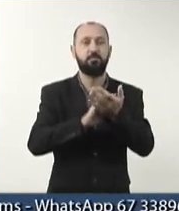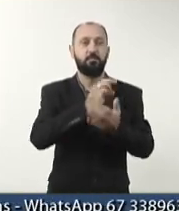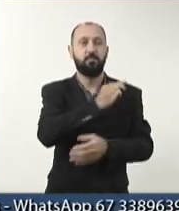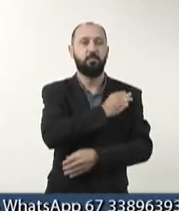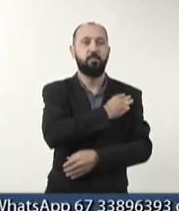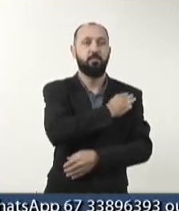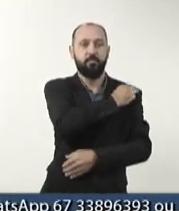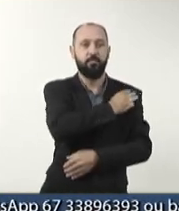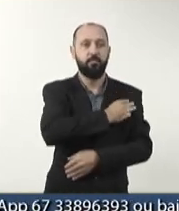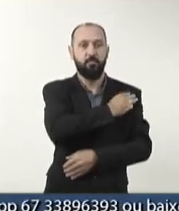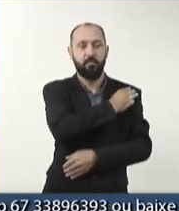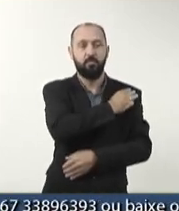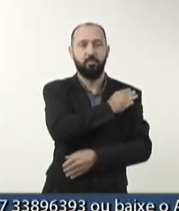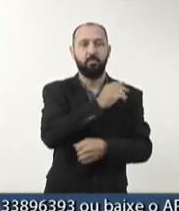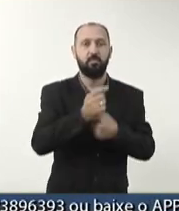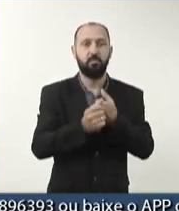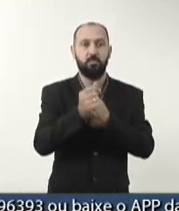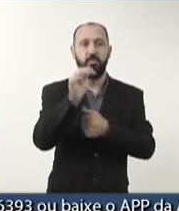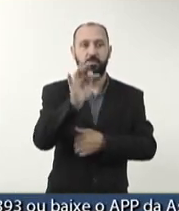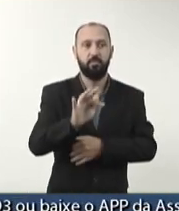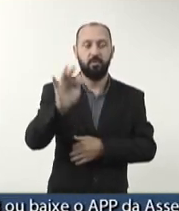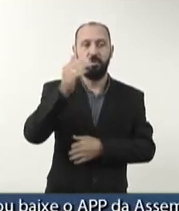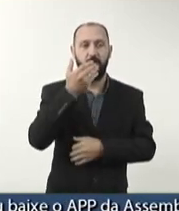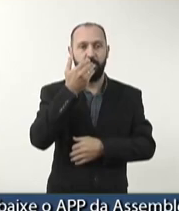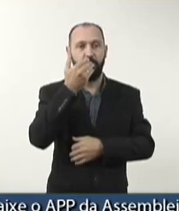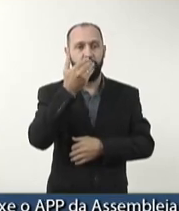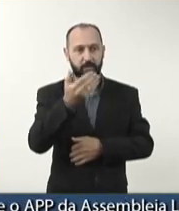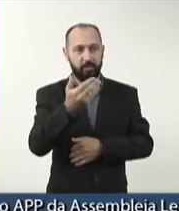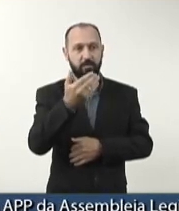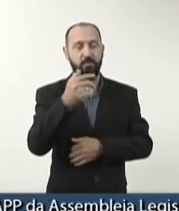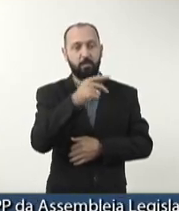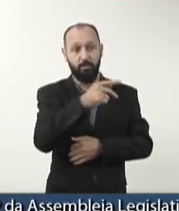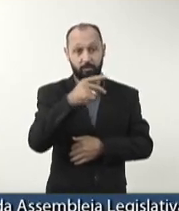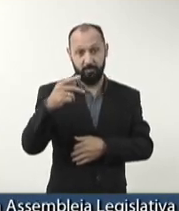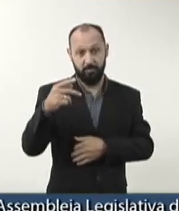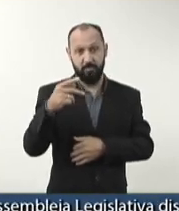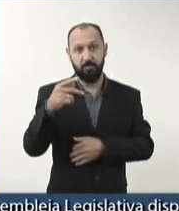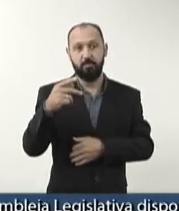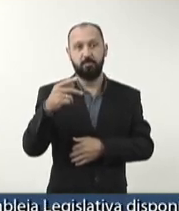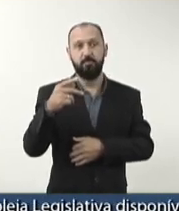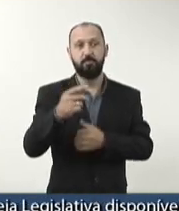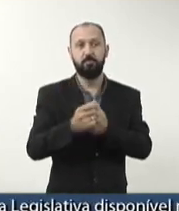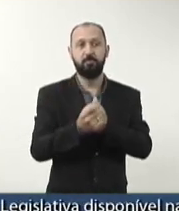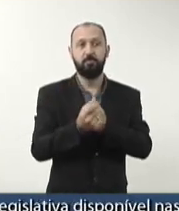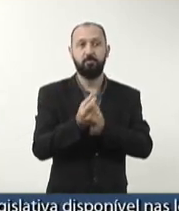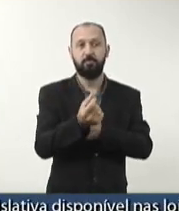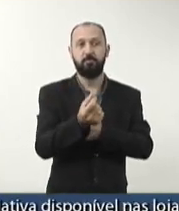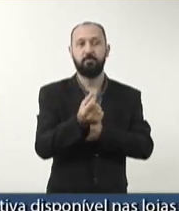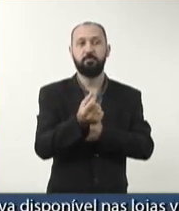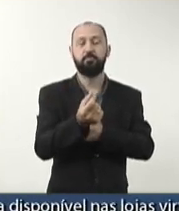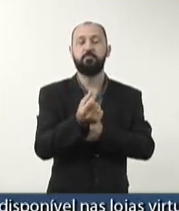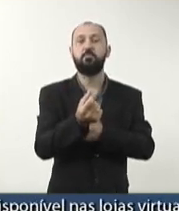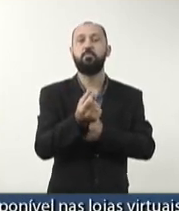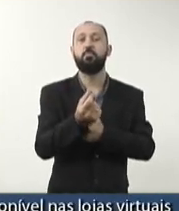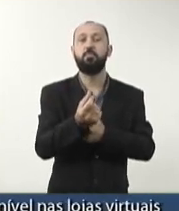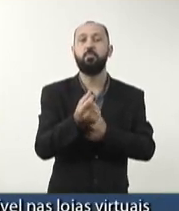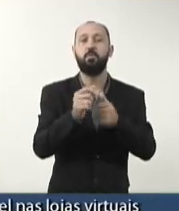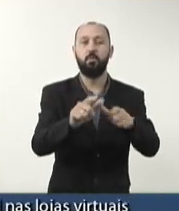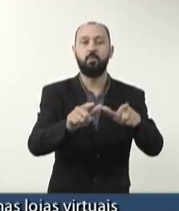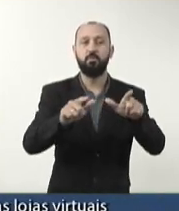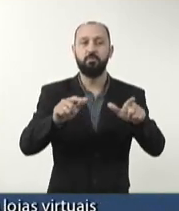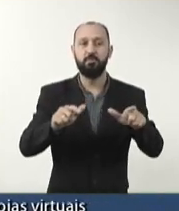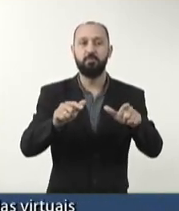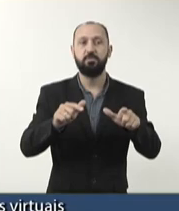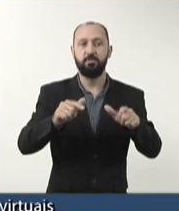ministro do Tribunal de Contas da União, a pedido do nosso presidente do Tribunal de Contas, com o título